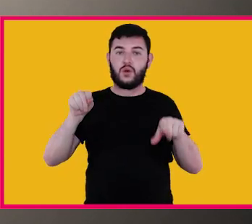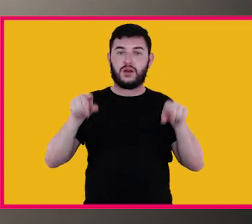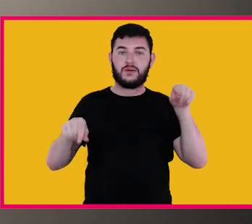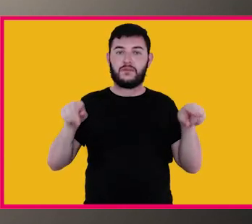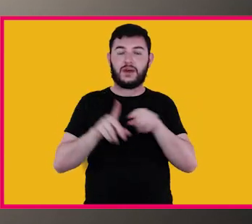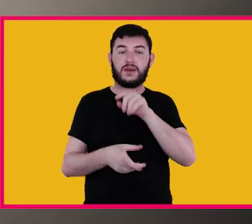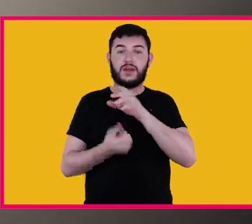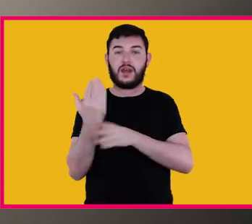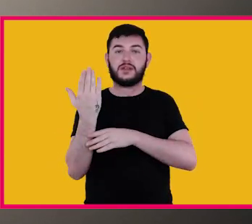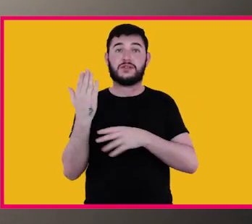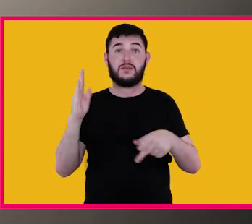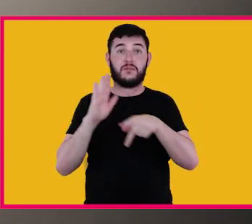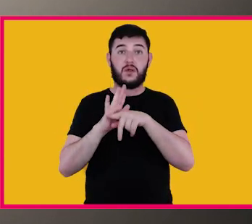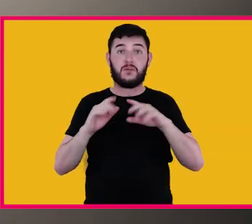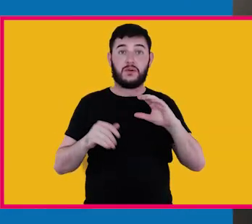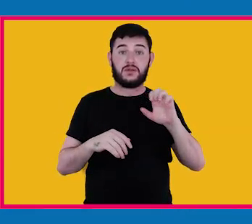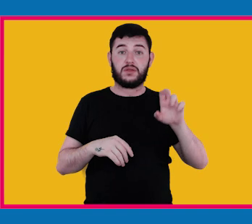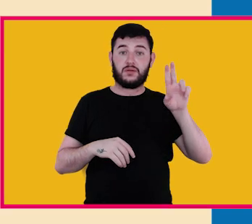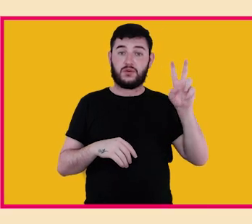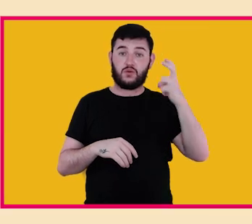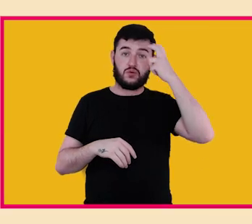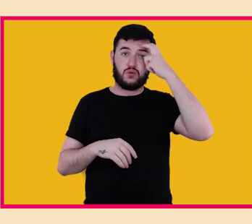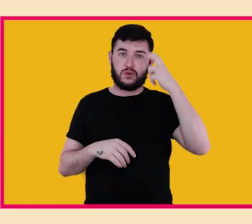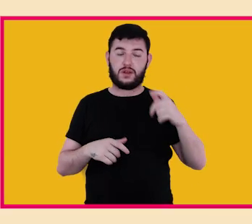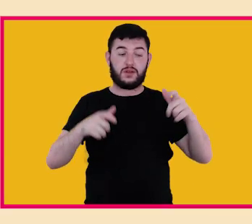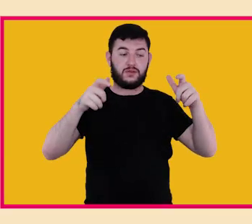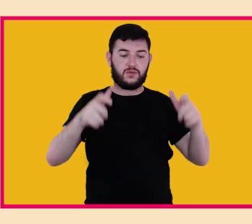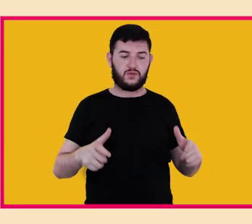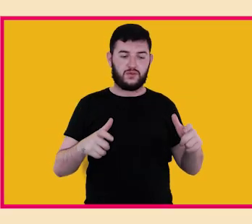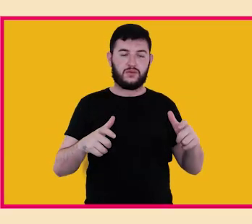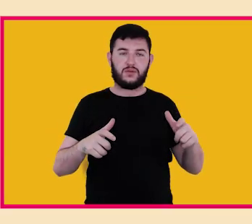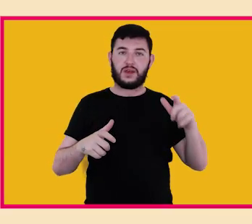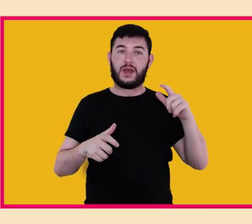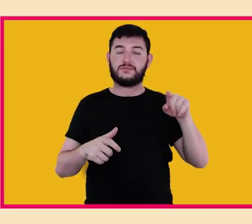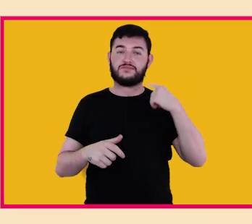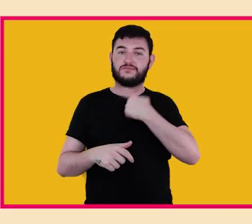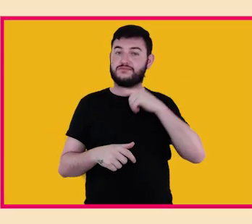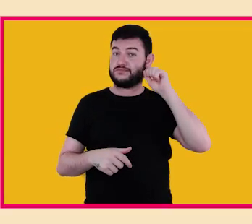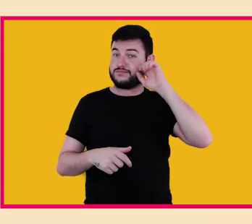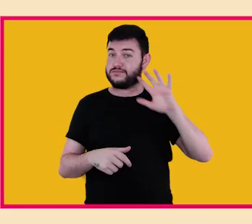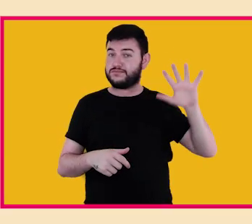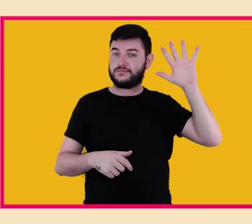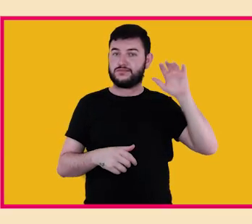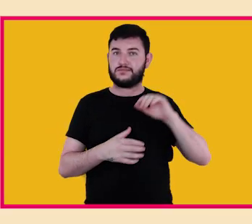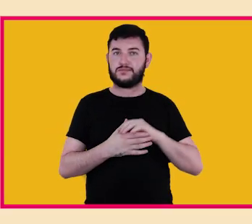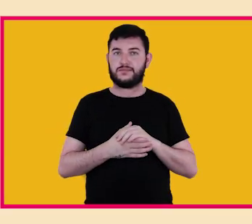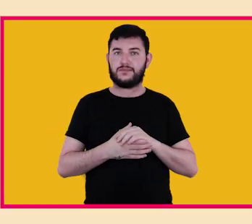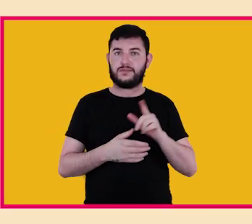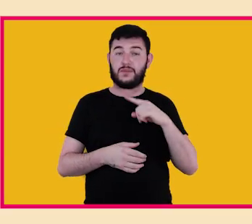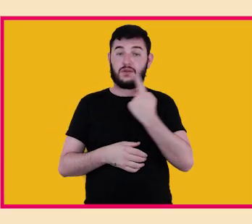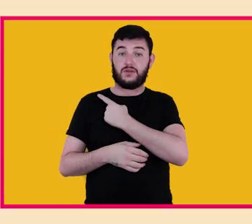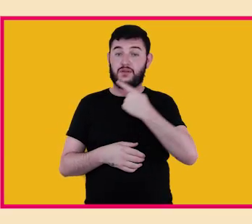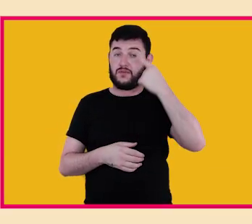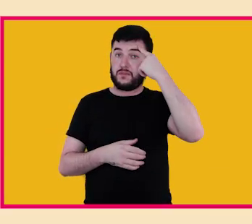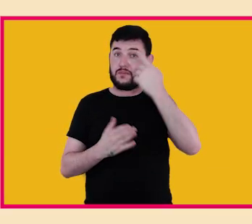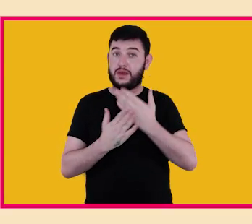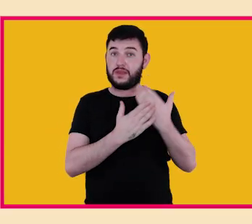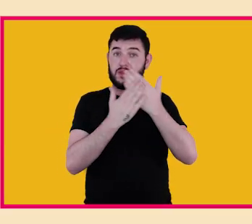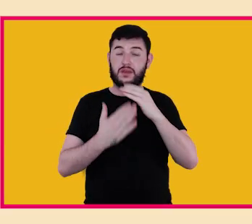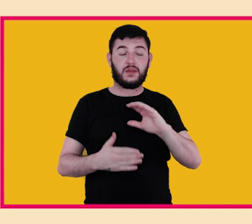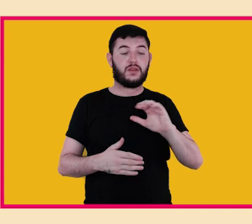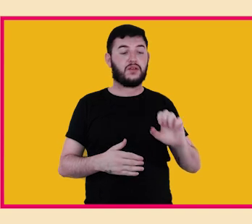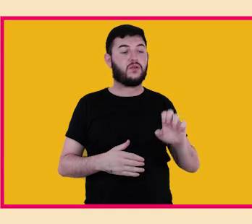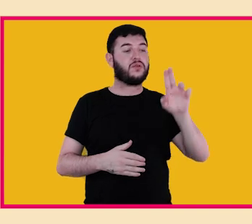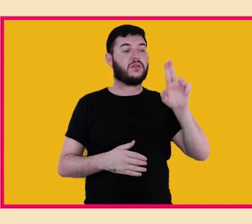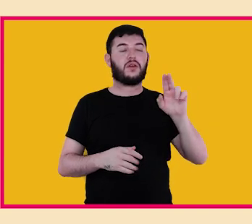terreno imaginário de 1.200 metros quadrados. Então a primeira questão a ser resolvida quando você vai pensar na implantação do Céu é a